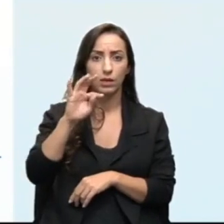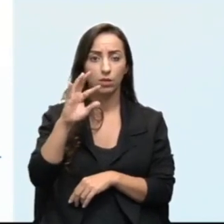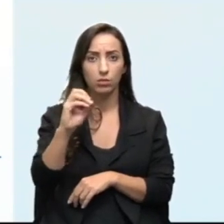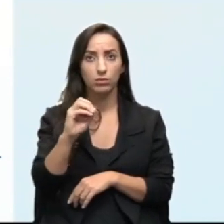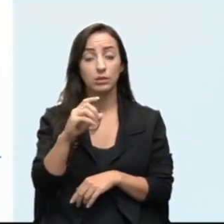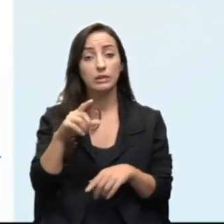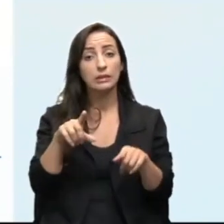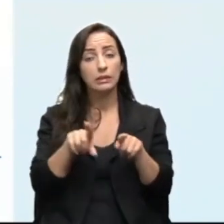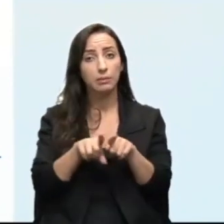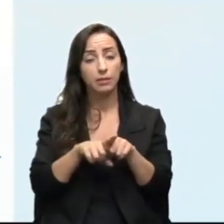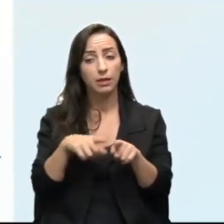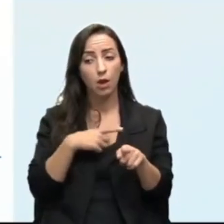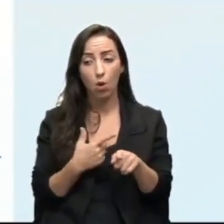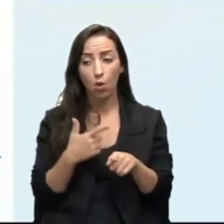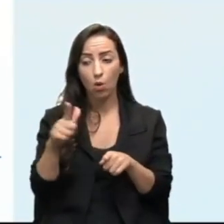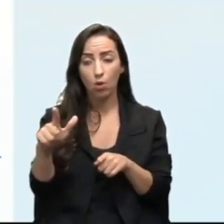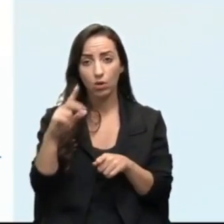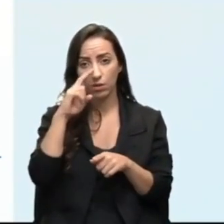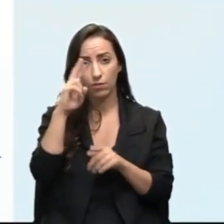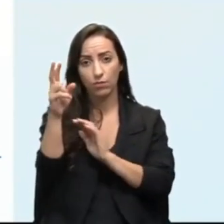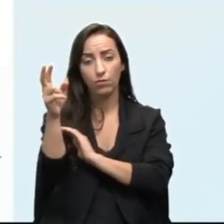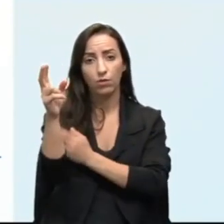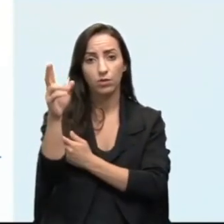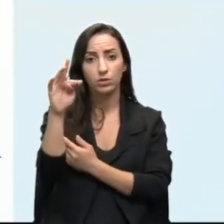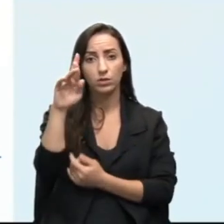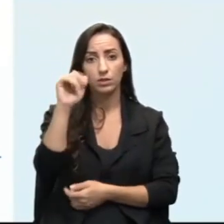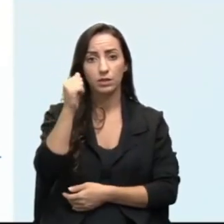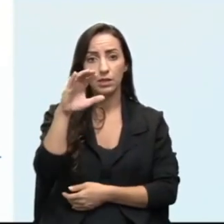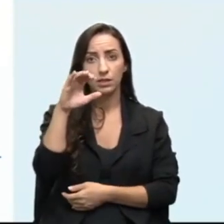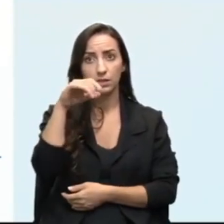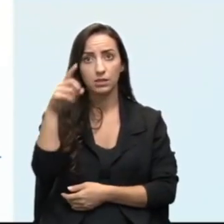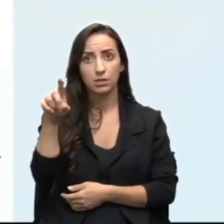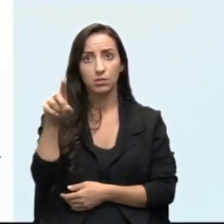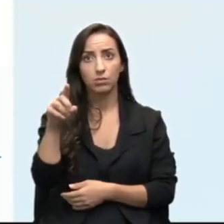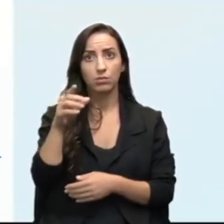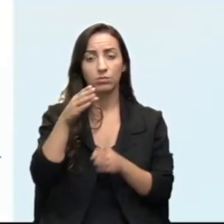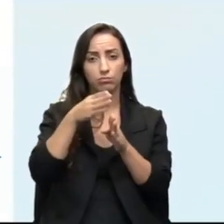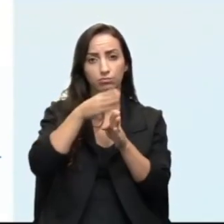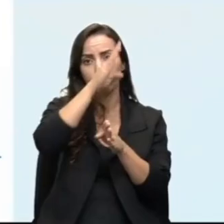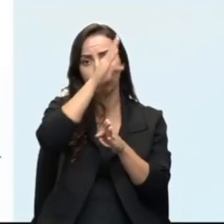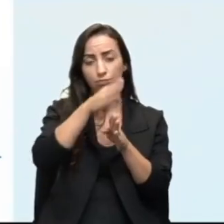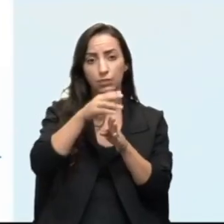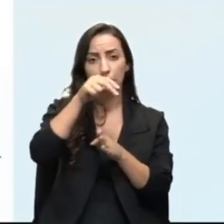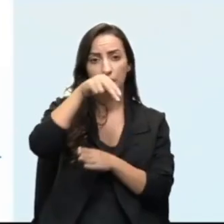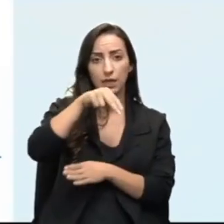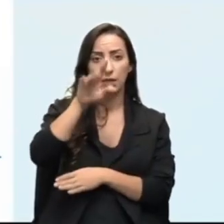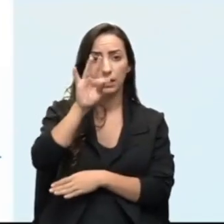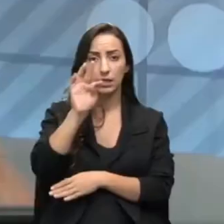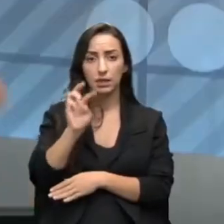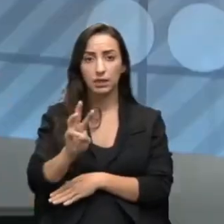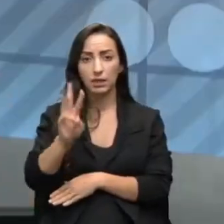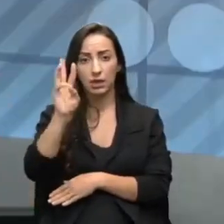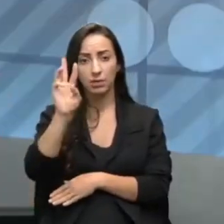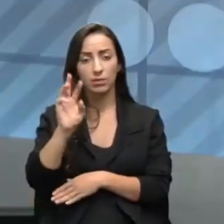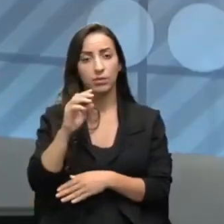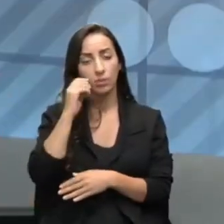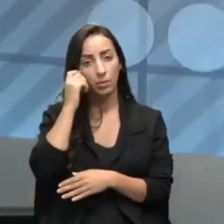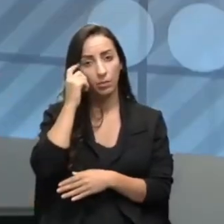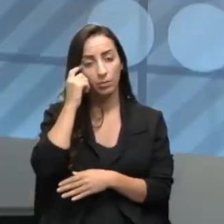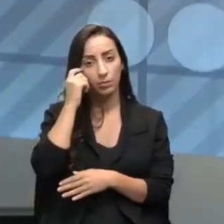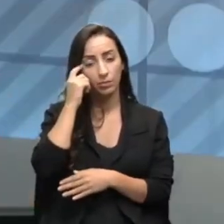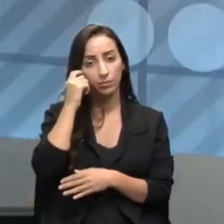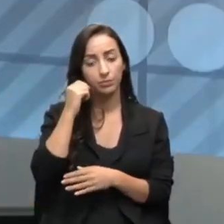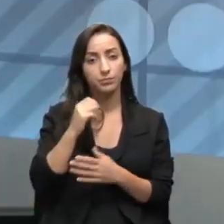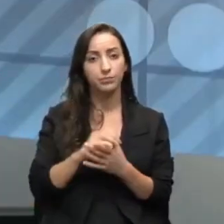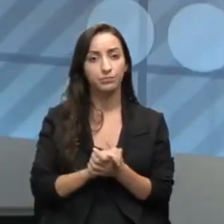tração atuando no tirante tracionado, que é a NTW. As forças de tração são